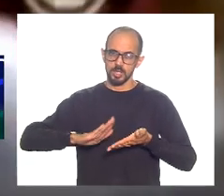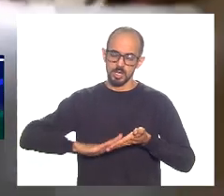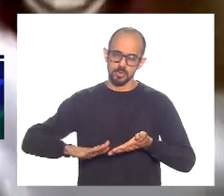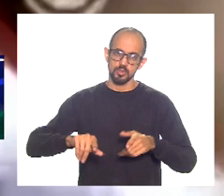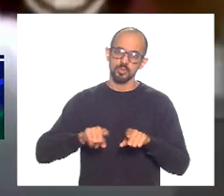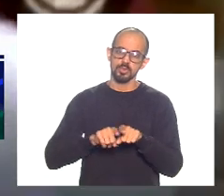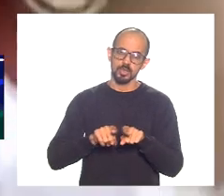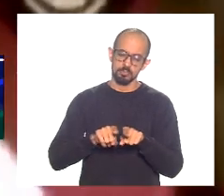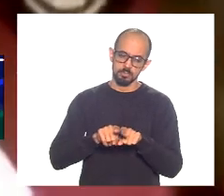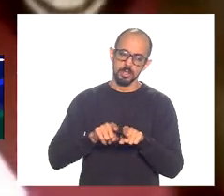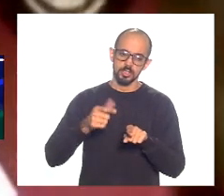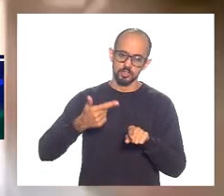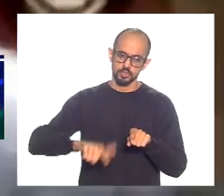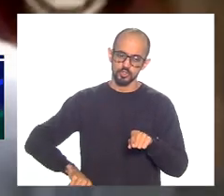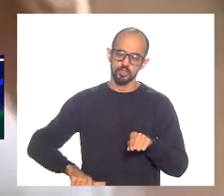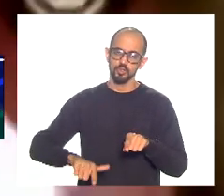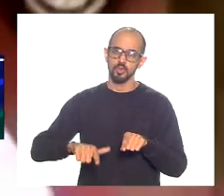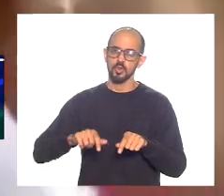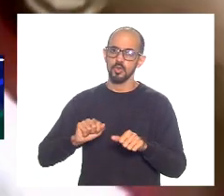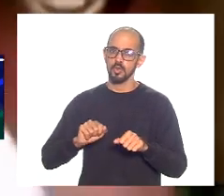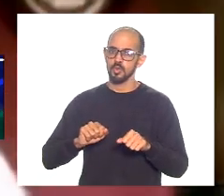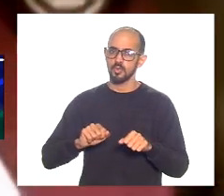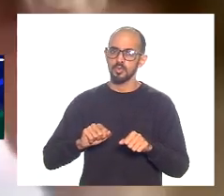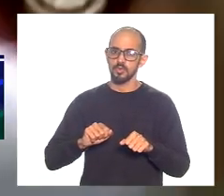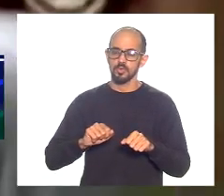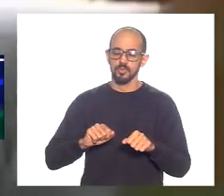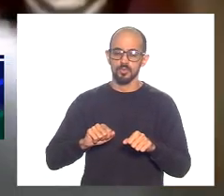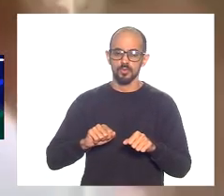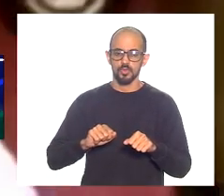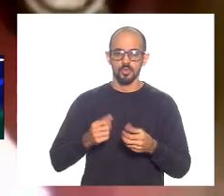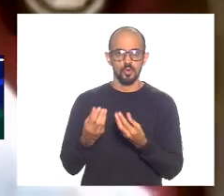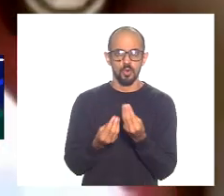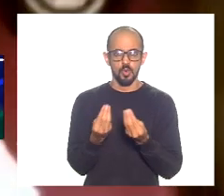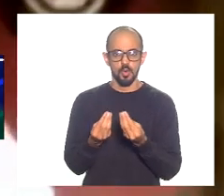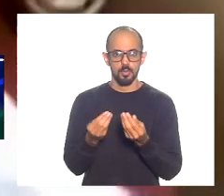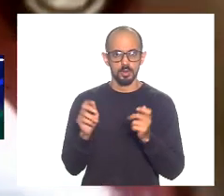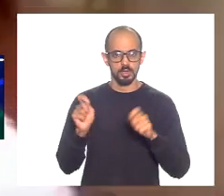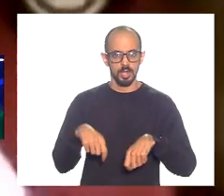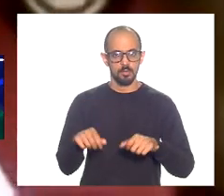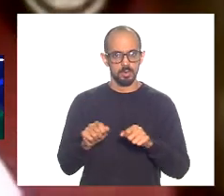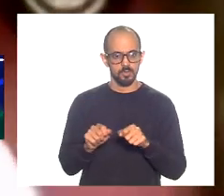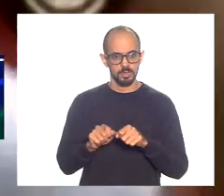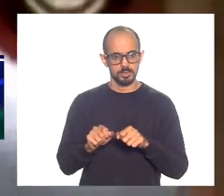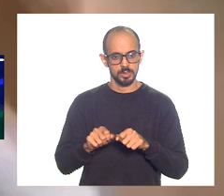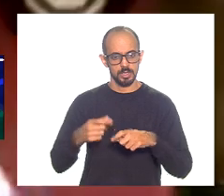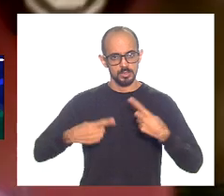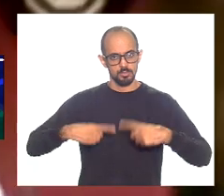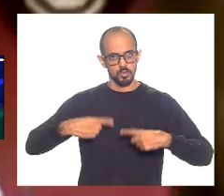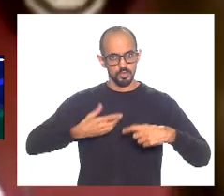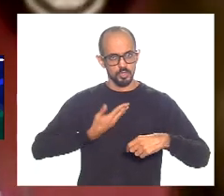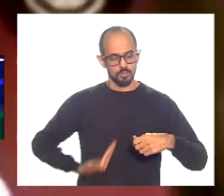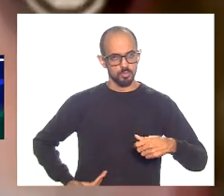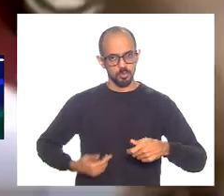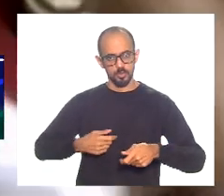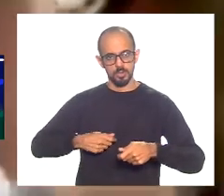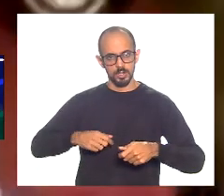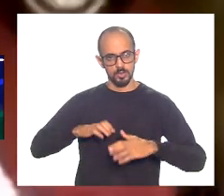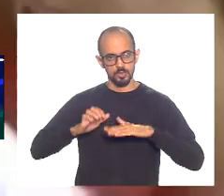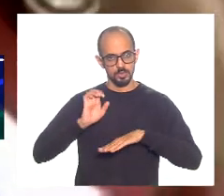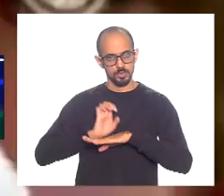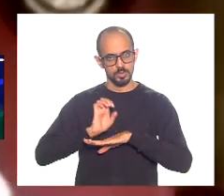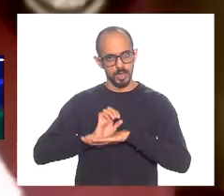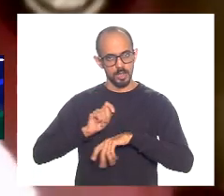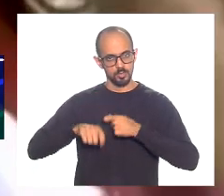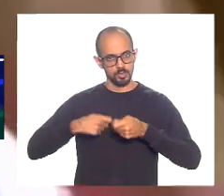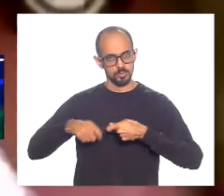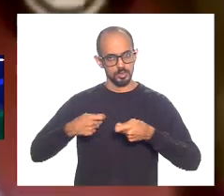uma vez a conta vai. Como é que você vai ter as políticas públicas de um Estado administrada se você não